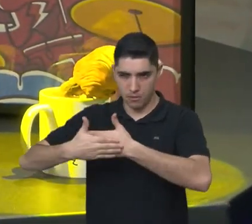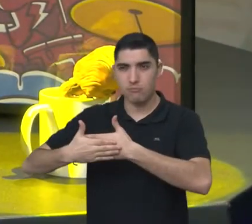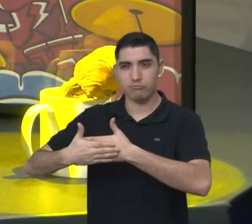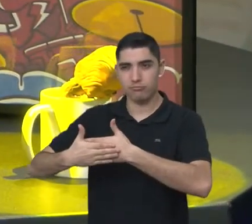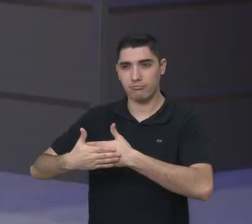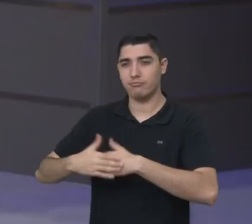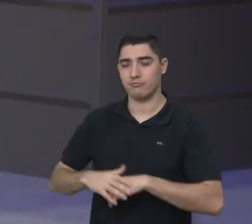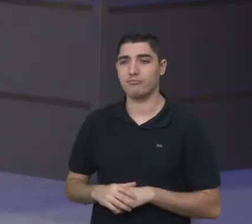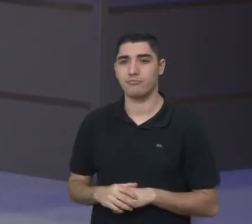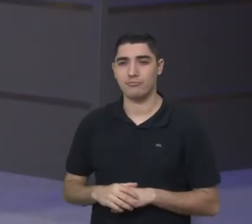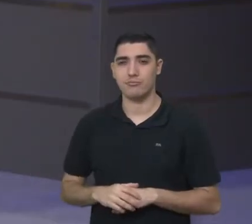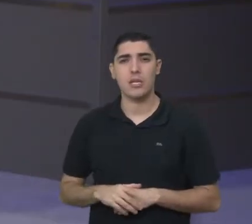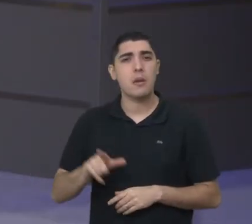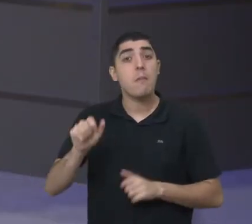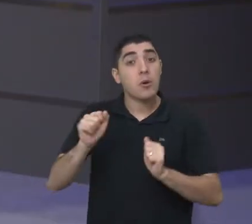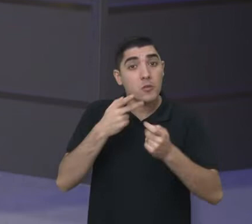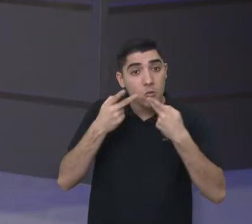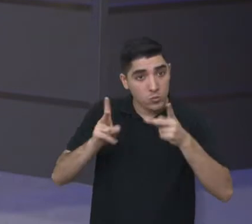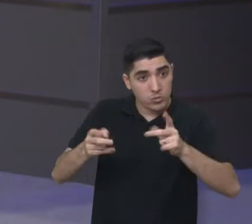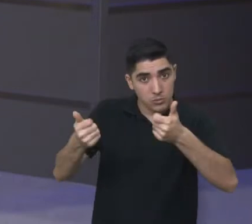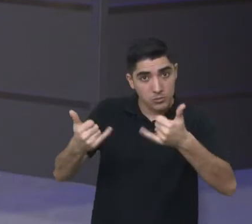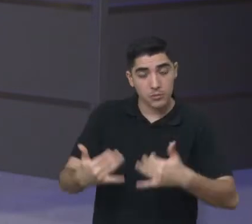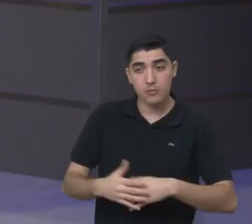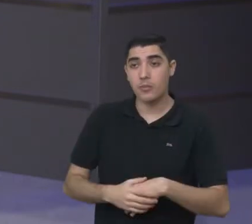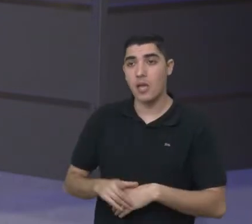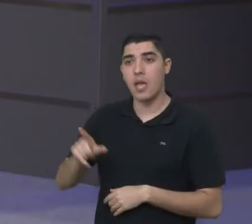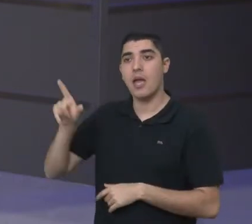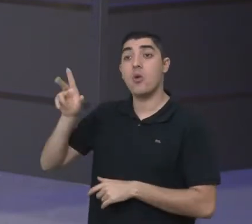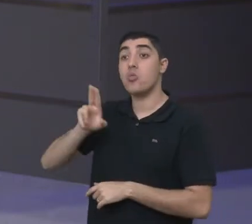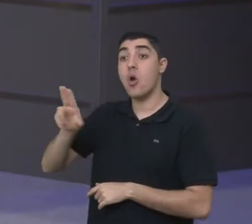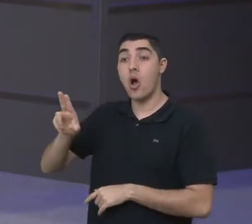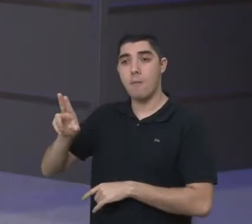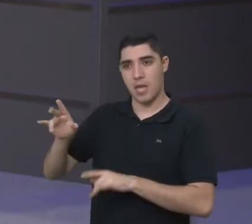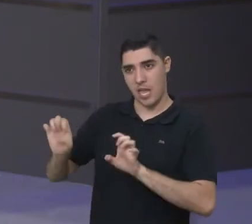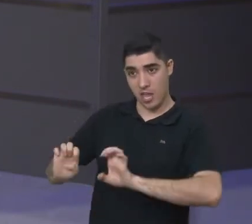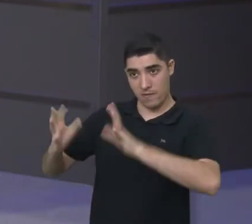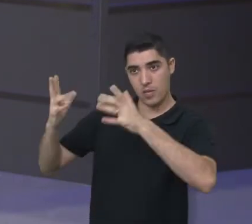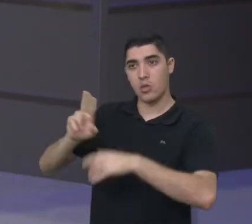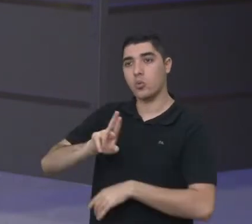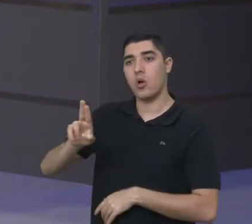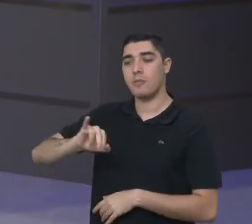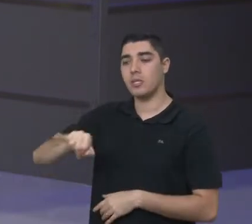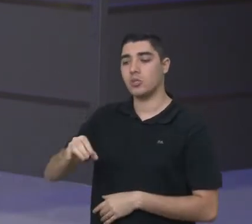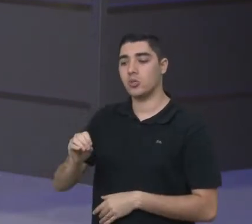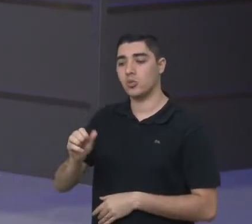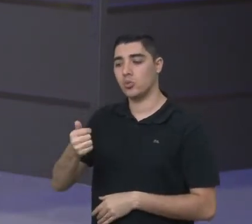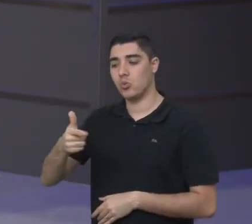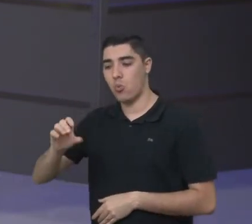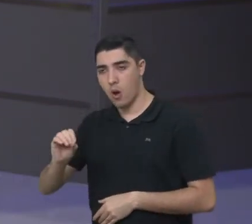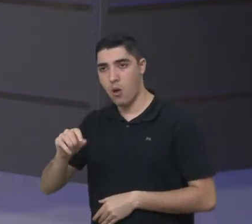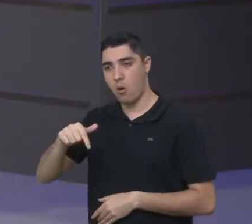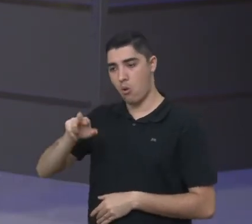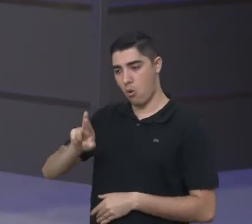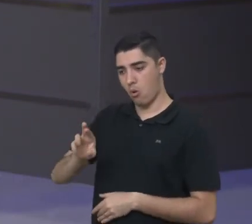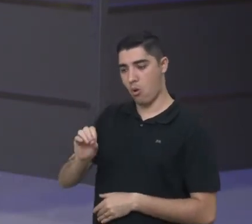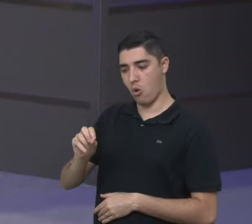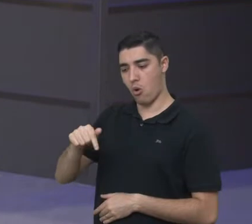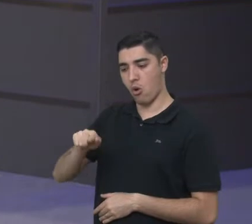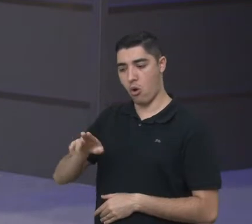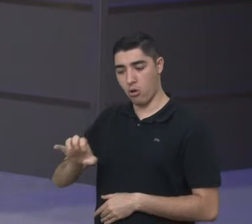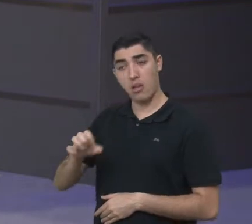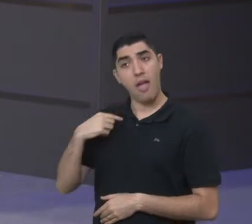aí, Matheus, enquanto ela vai falando? Pode falar. Que chama João Rock. E eu falei, nossa, eu